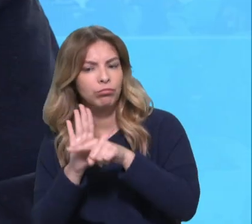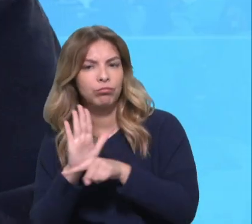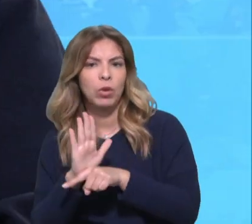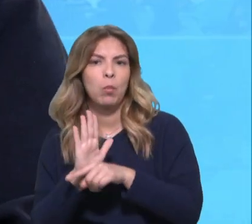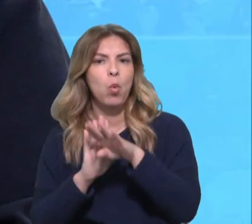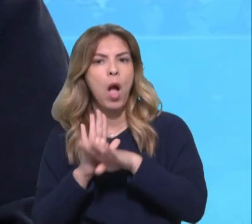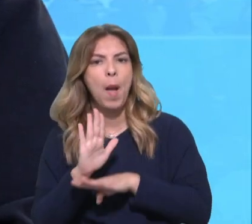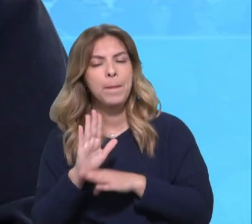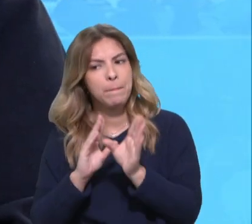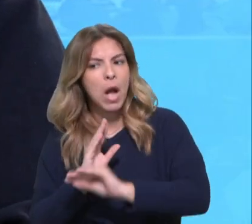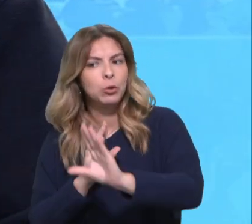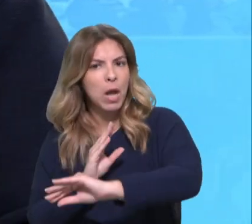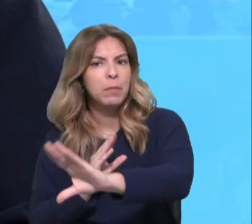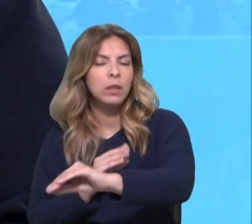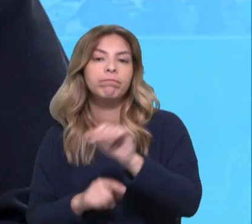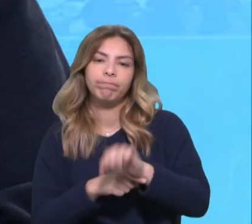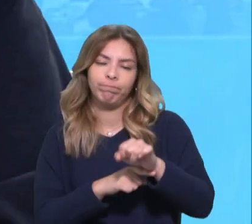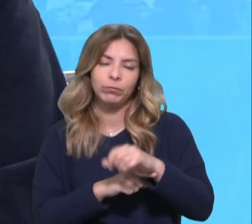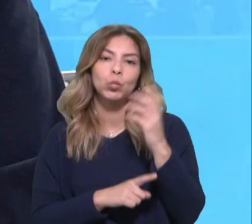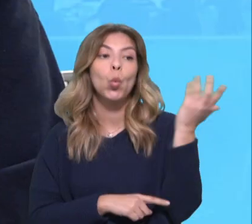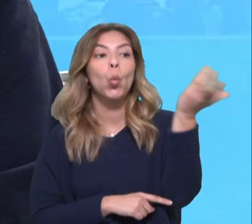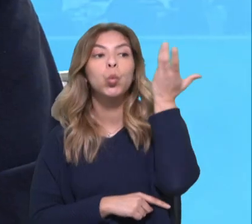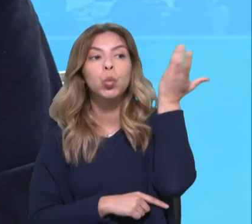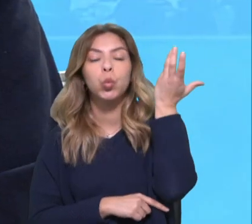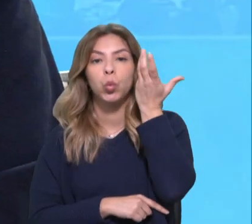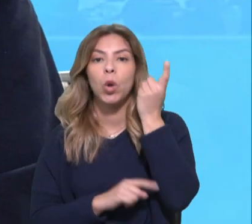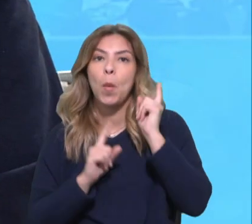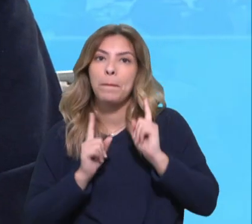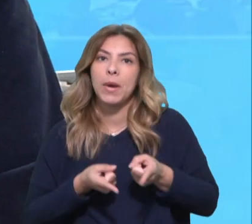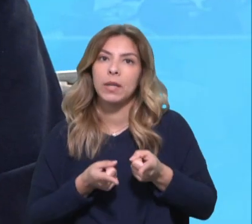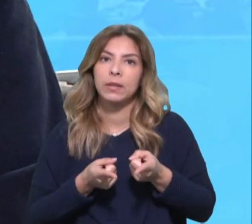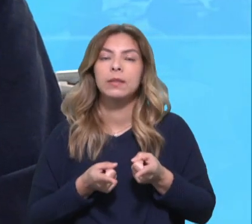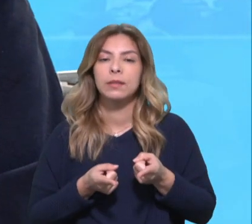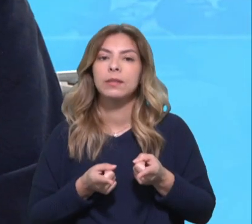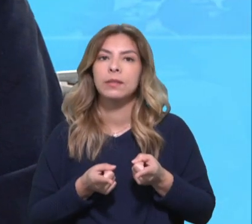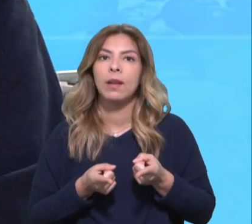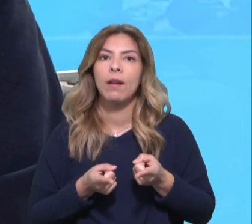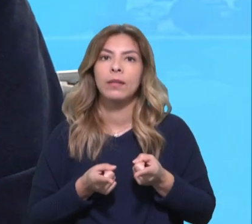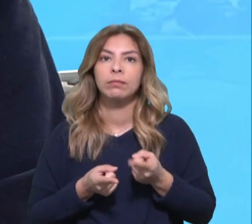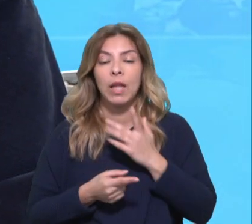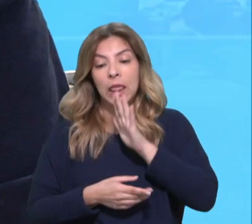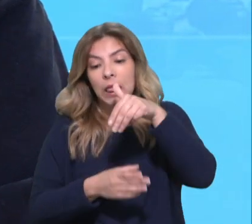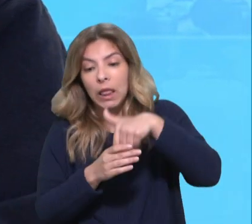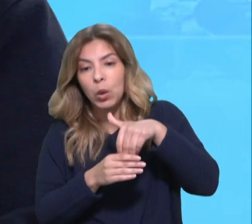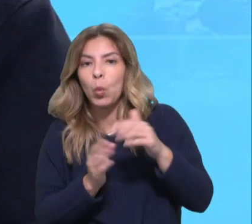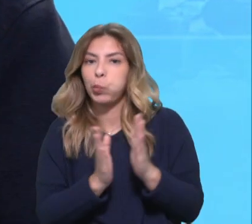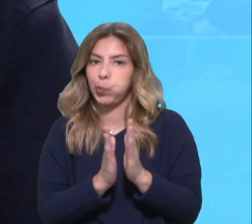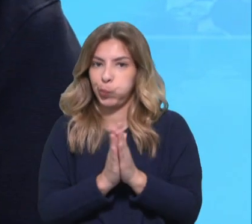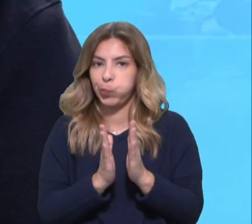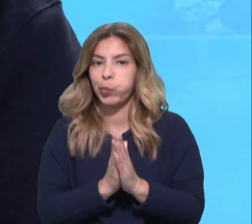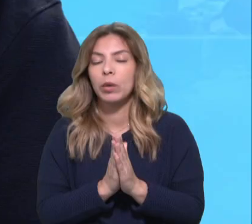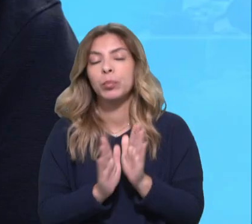Sim, claro. Portanto, a parte cultural até começa no nosso interior da própria Igreja e das celebrações,